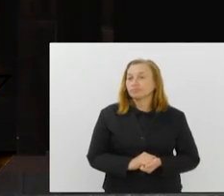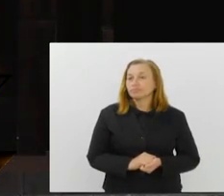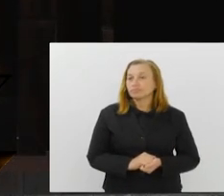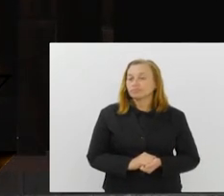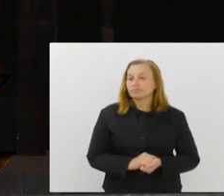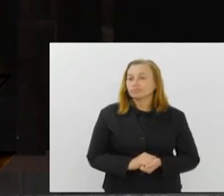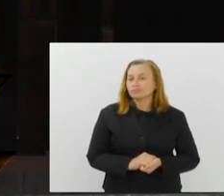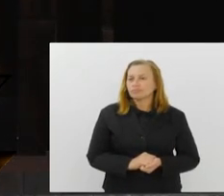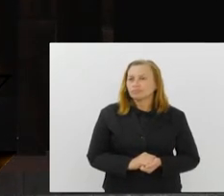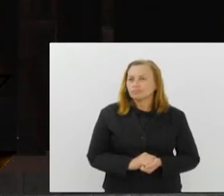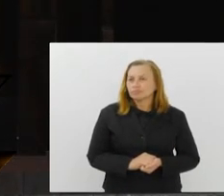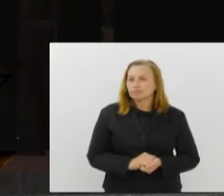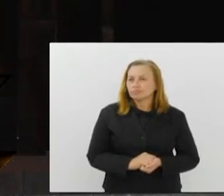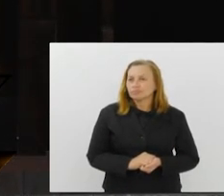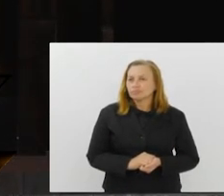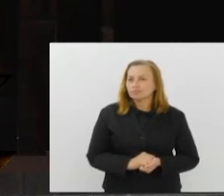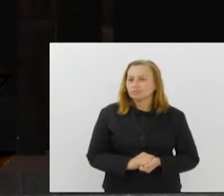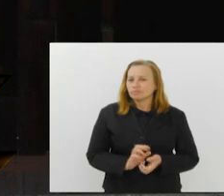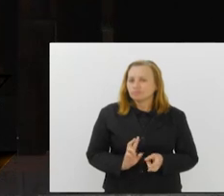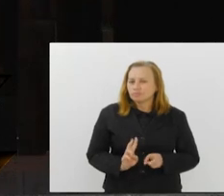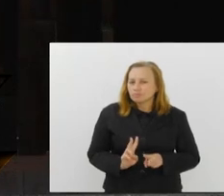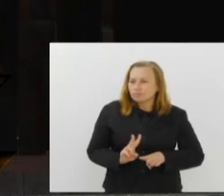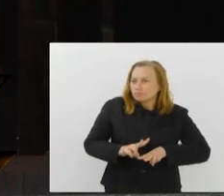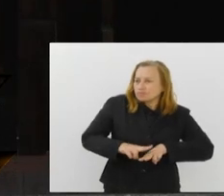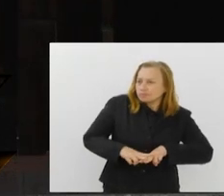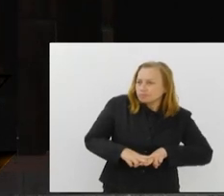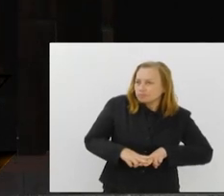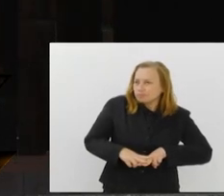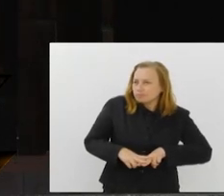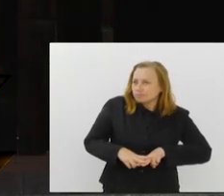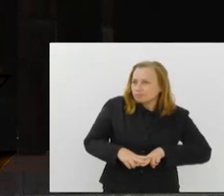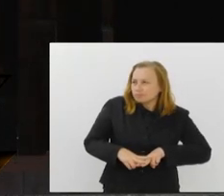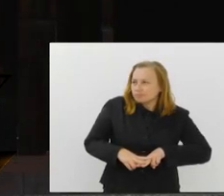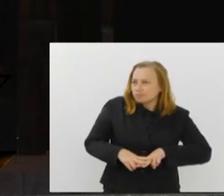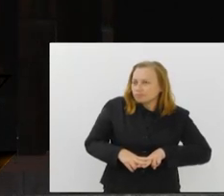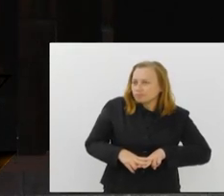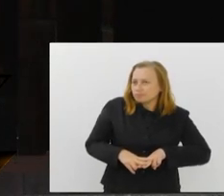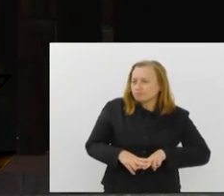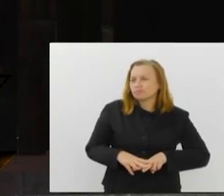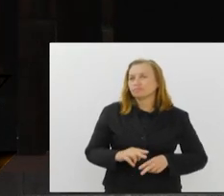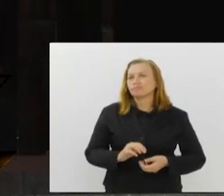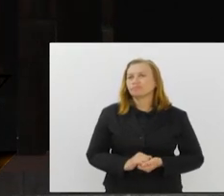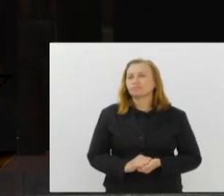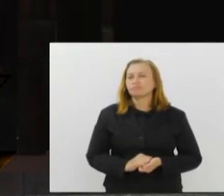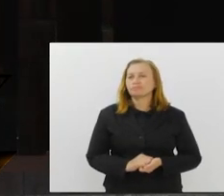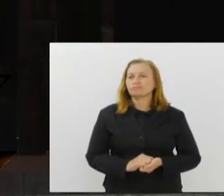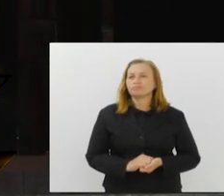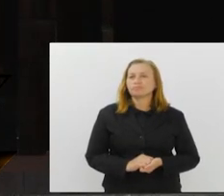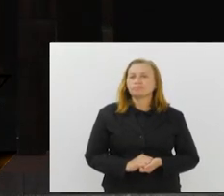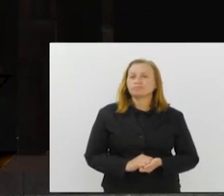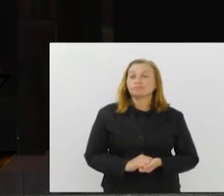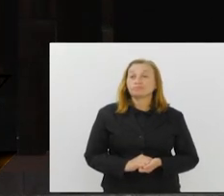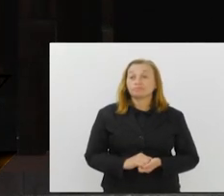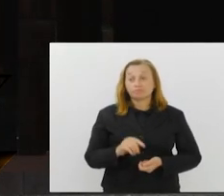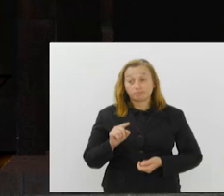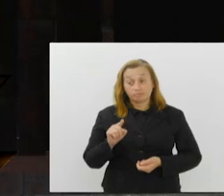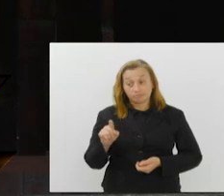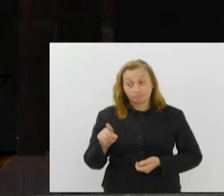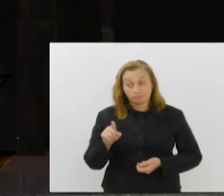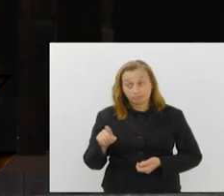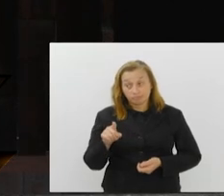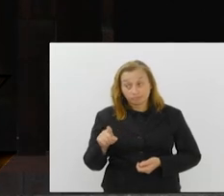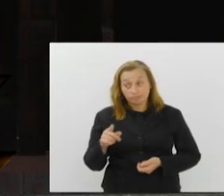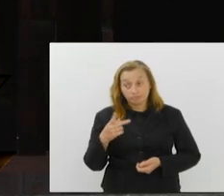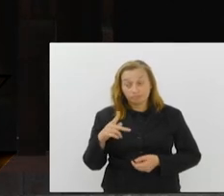trocado como um dosos no sequestre Embaixador a ele e a